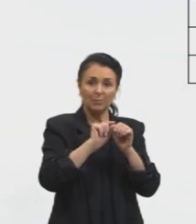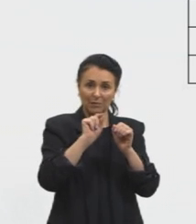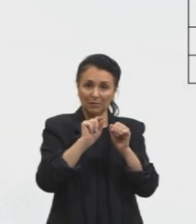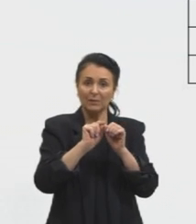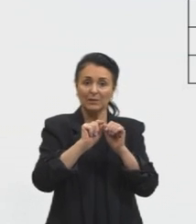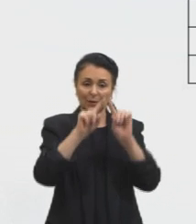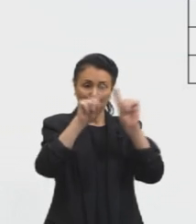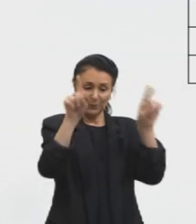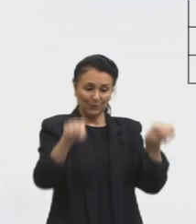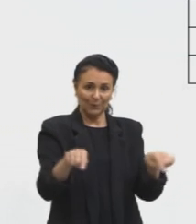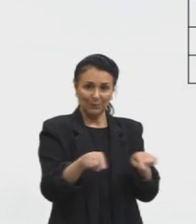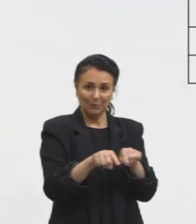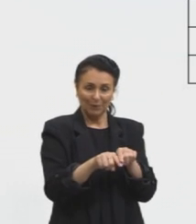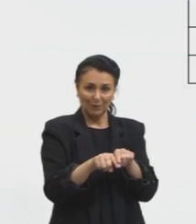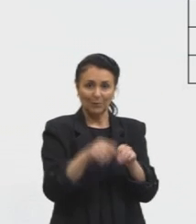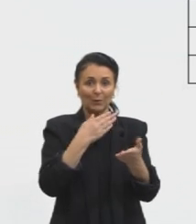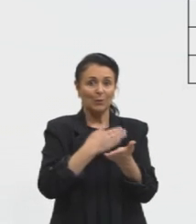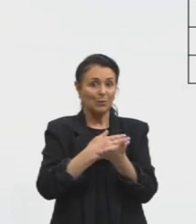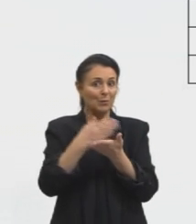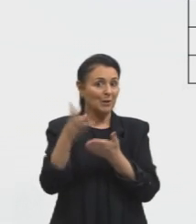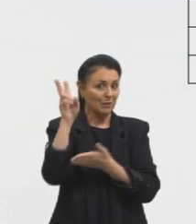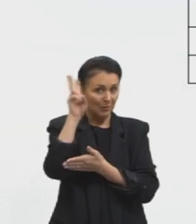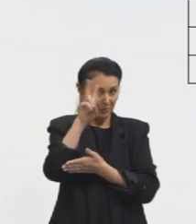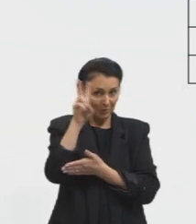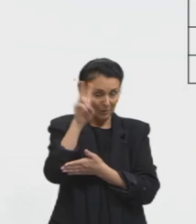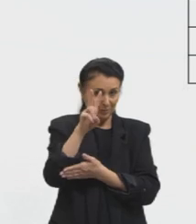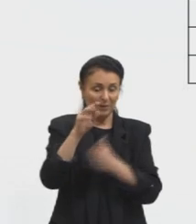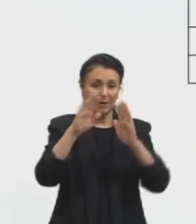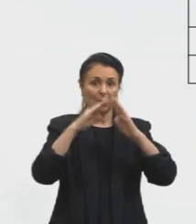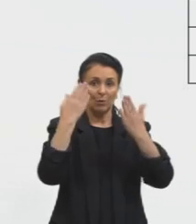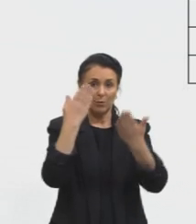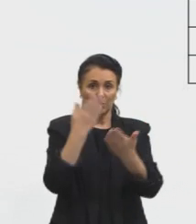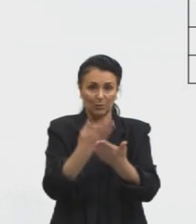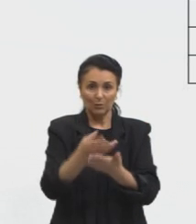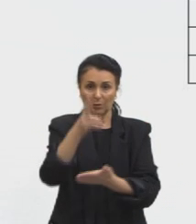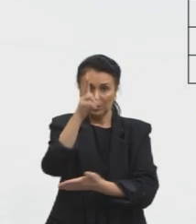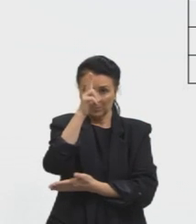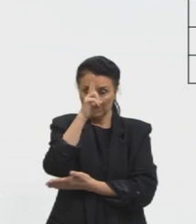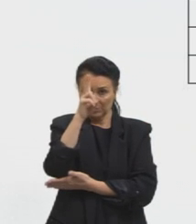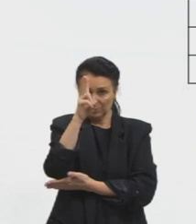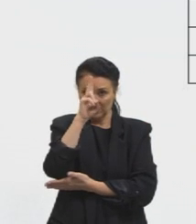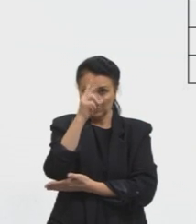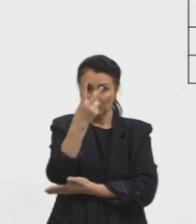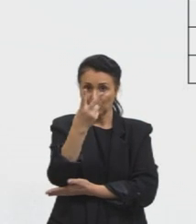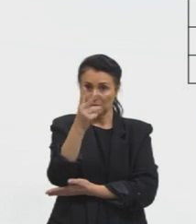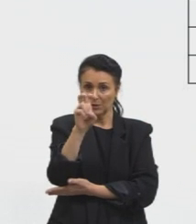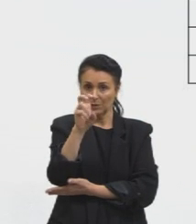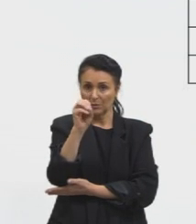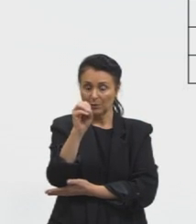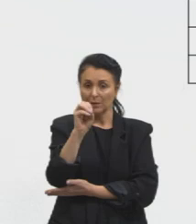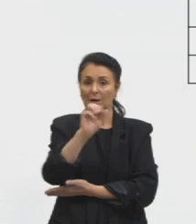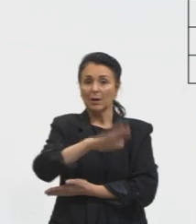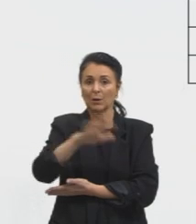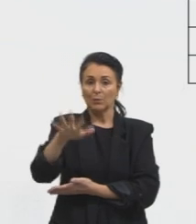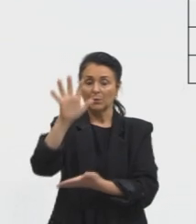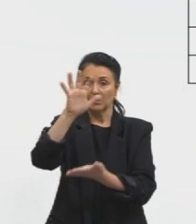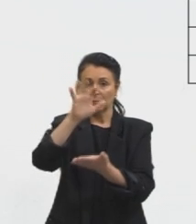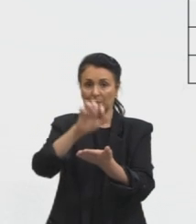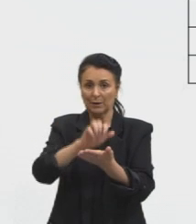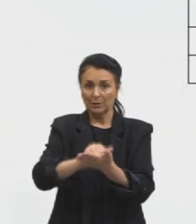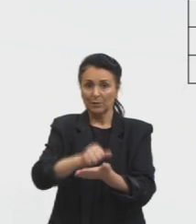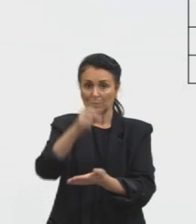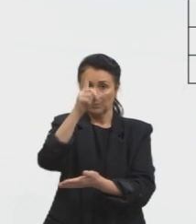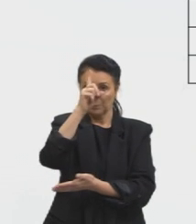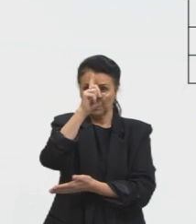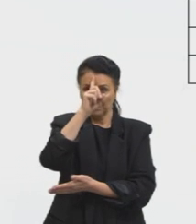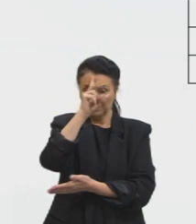nosso quadro então desde o começo Lembro uma escola de ensino médio tem 250 alunos que estão matriculados na